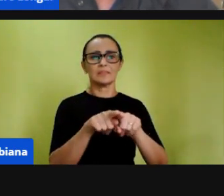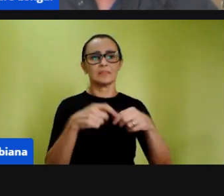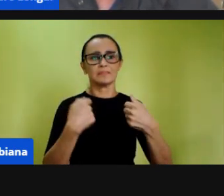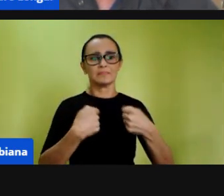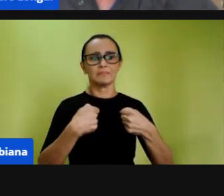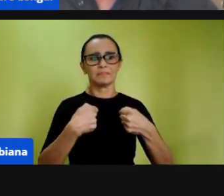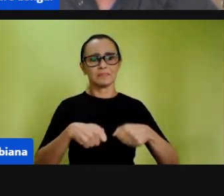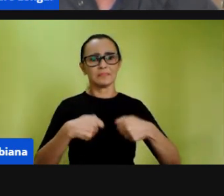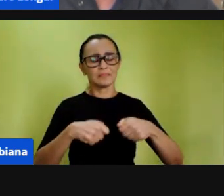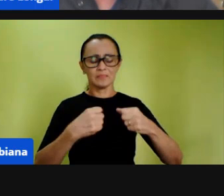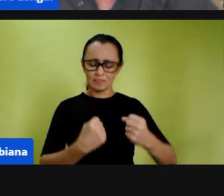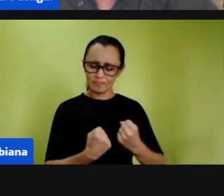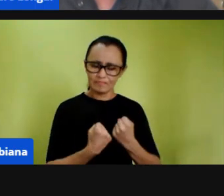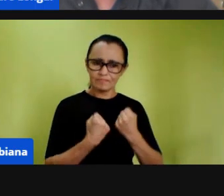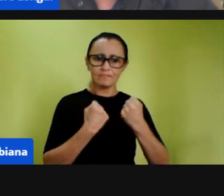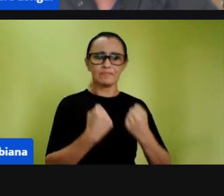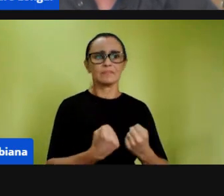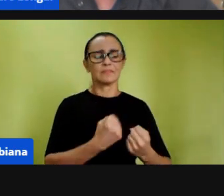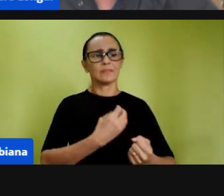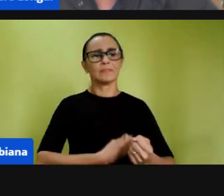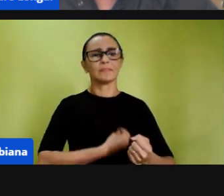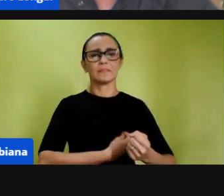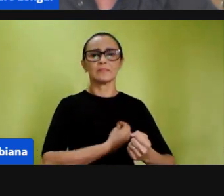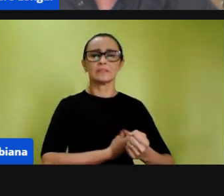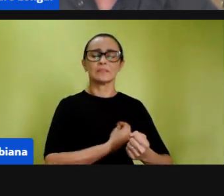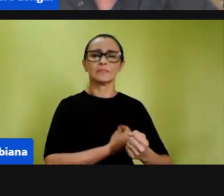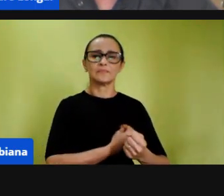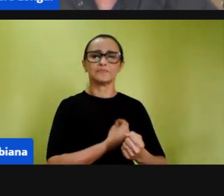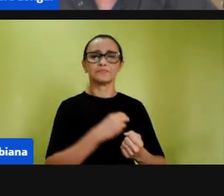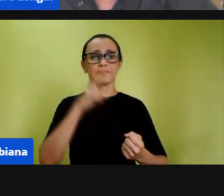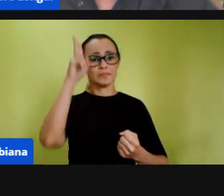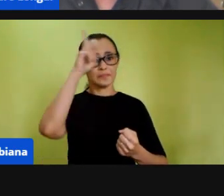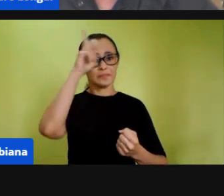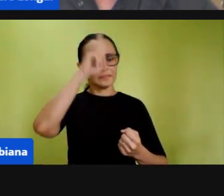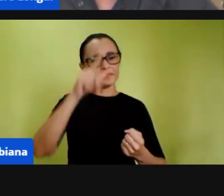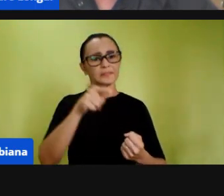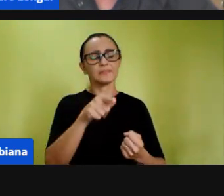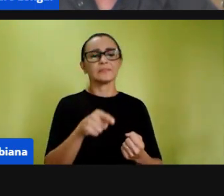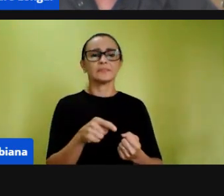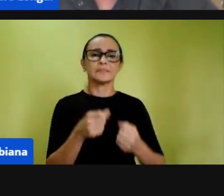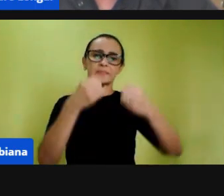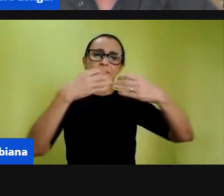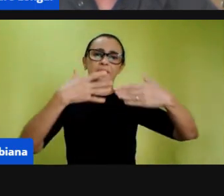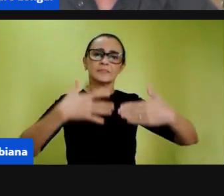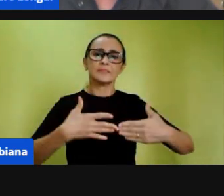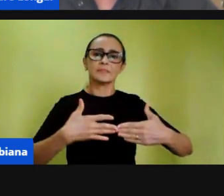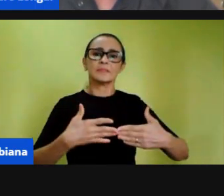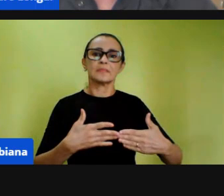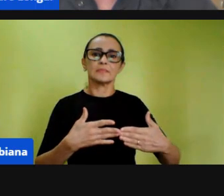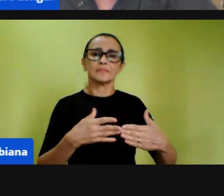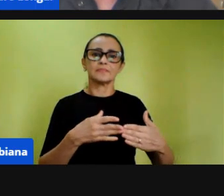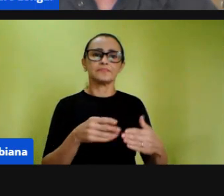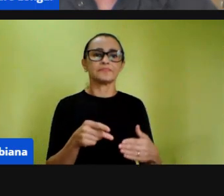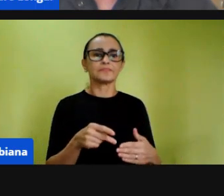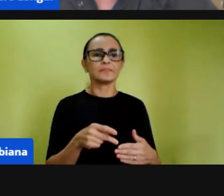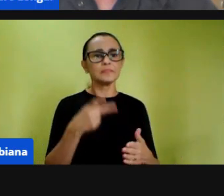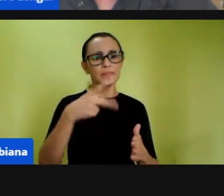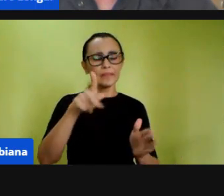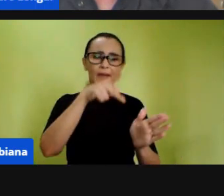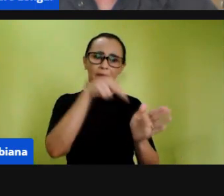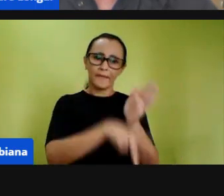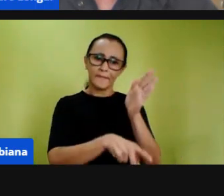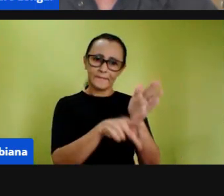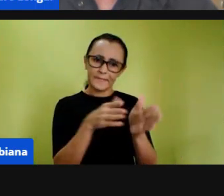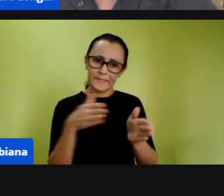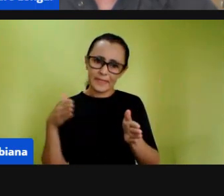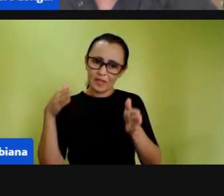momento. E lembrando que vocês citaram que no planejamento de vocês, o foco,